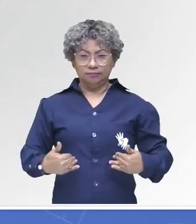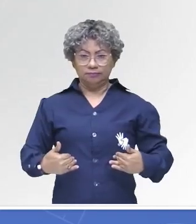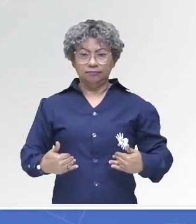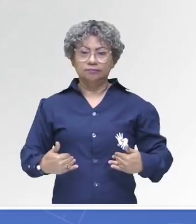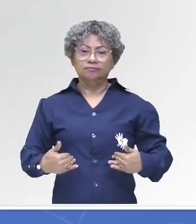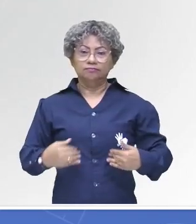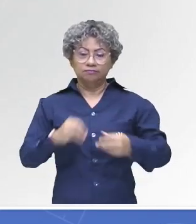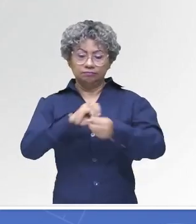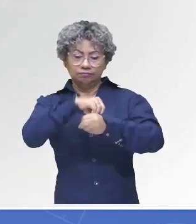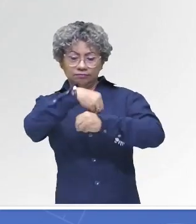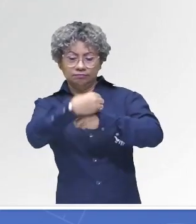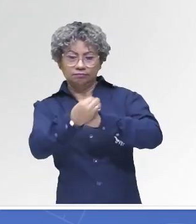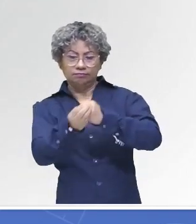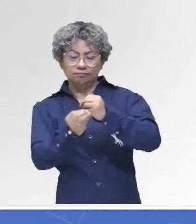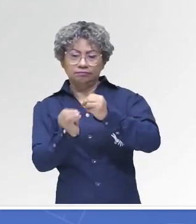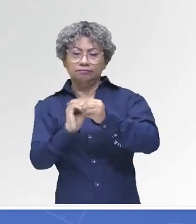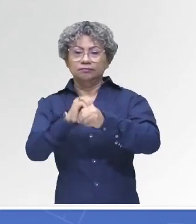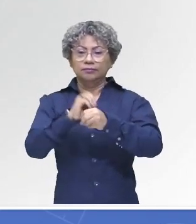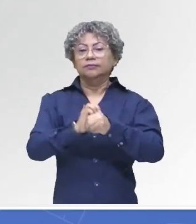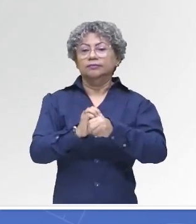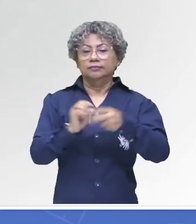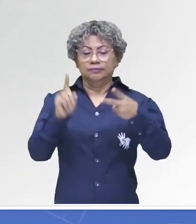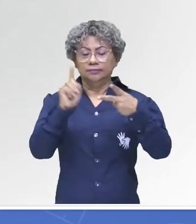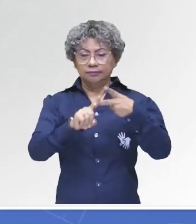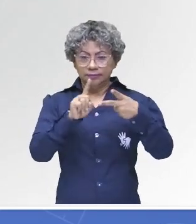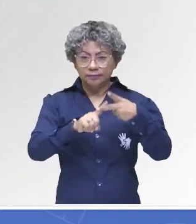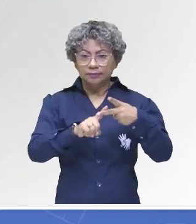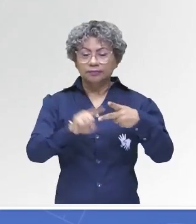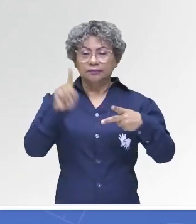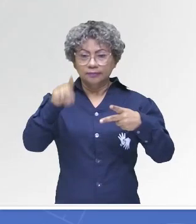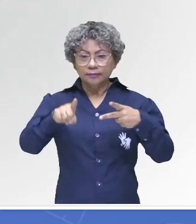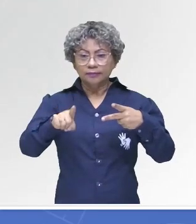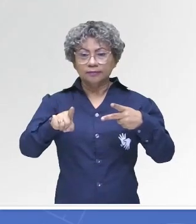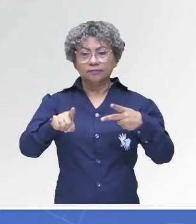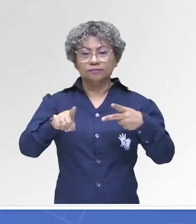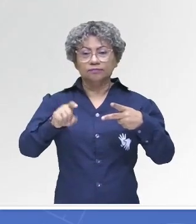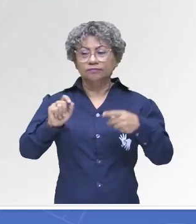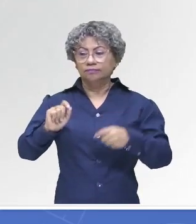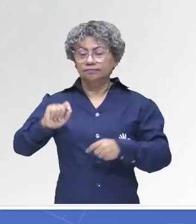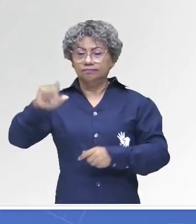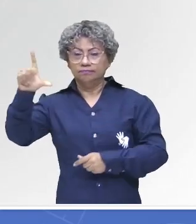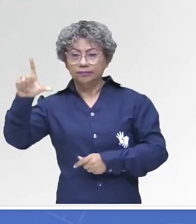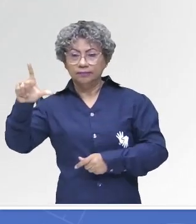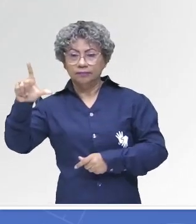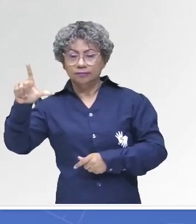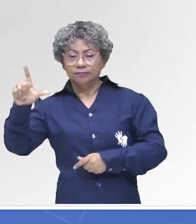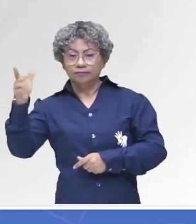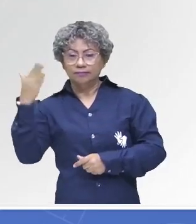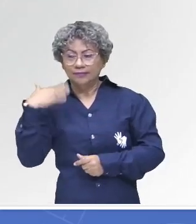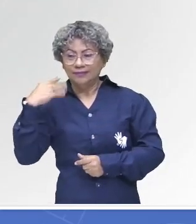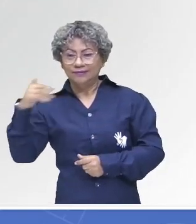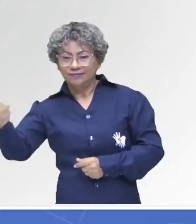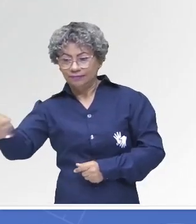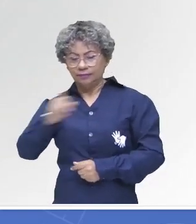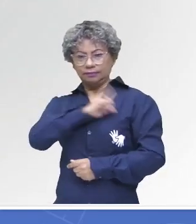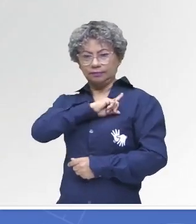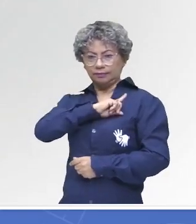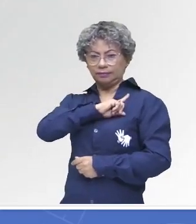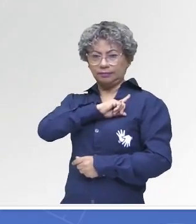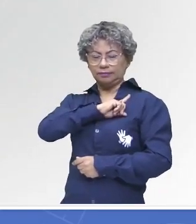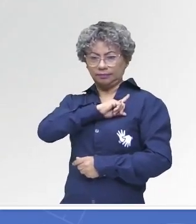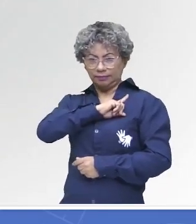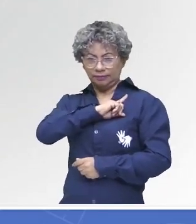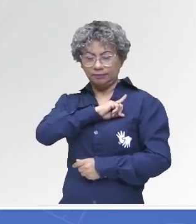tá certo? Energia em trânsito de um corpo com maior temperatura para um corpo com menor temperatura,